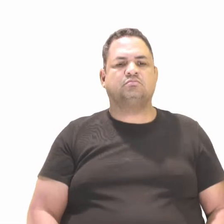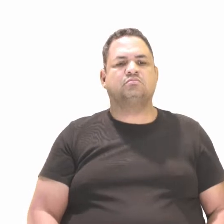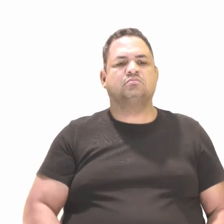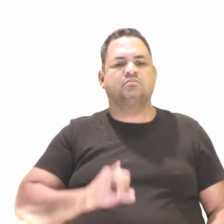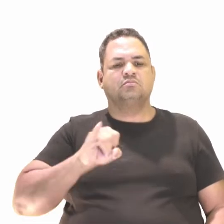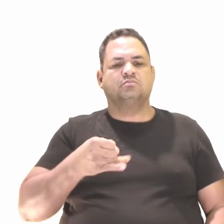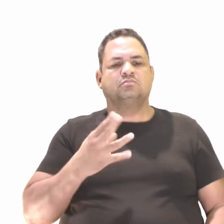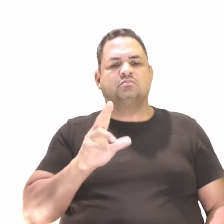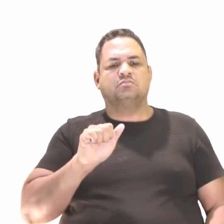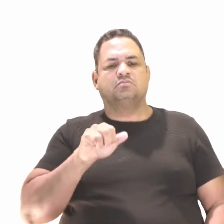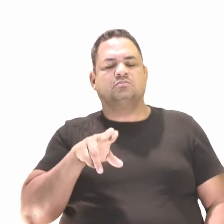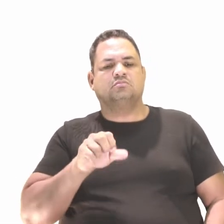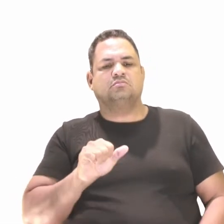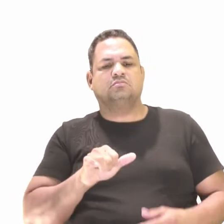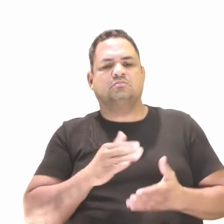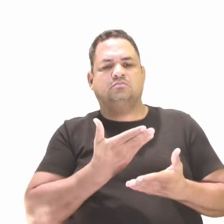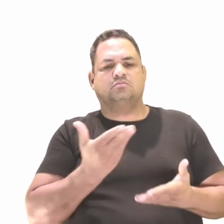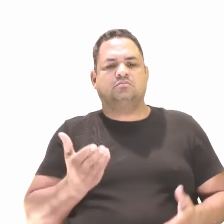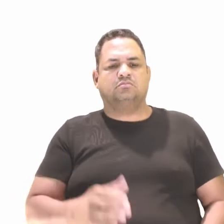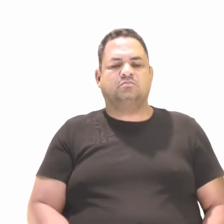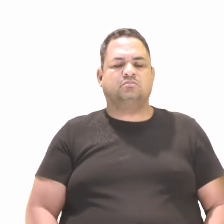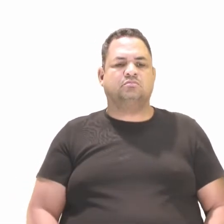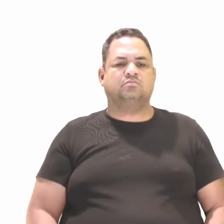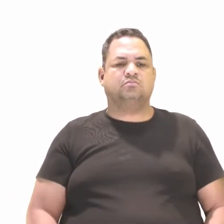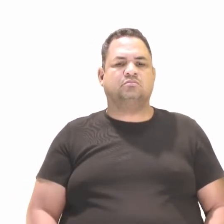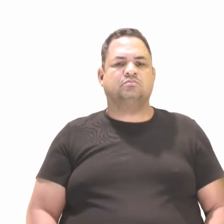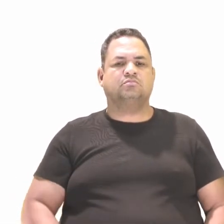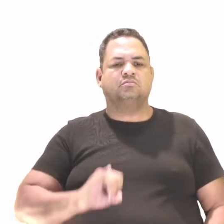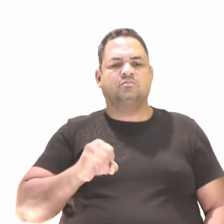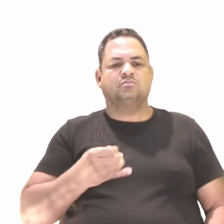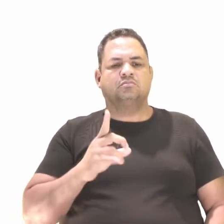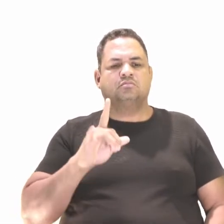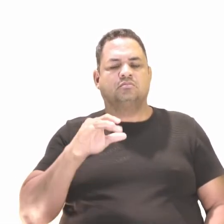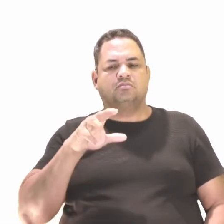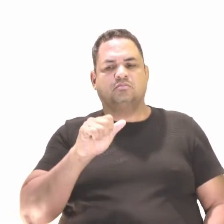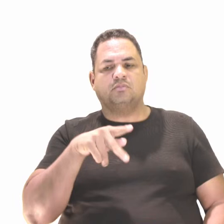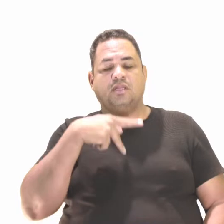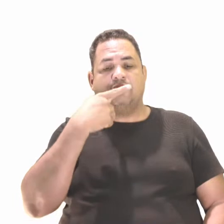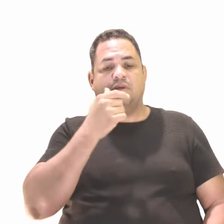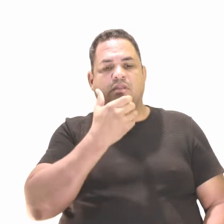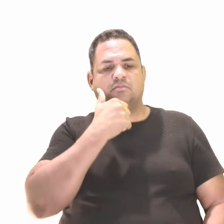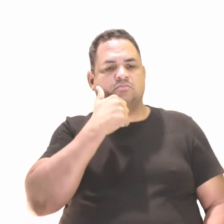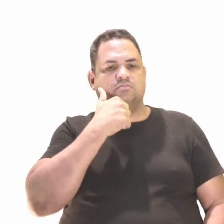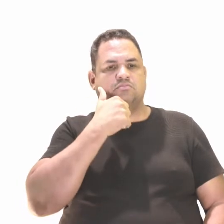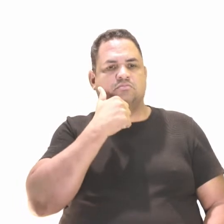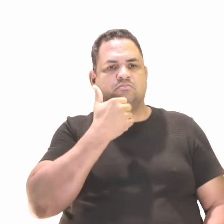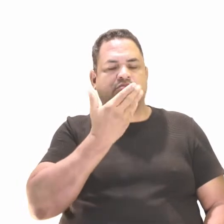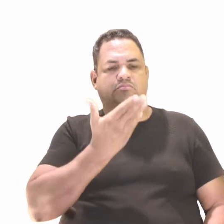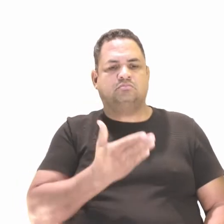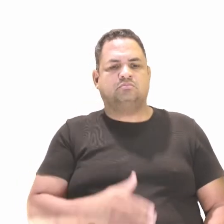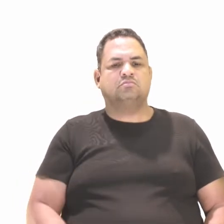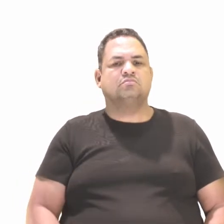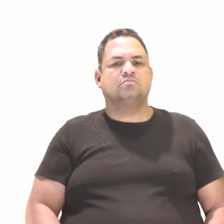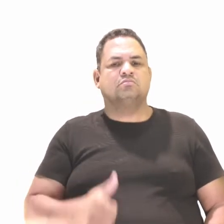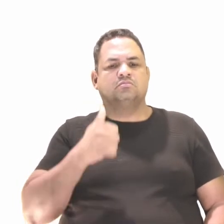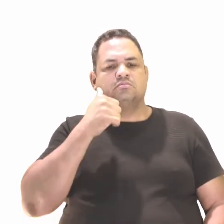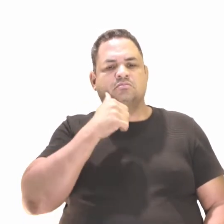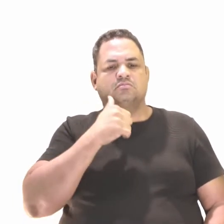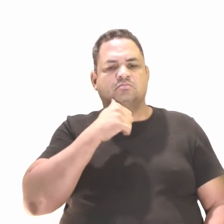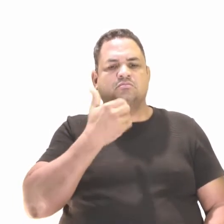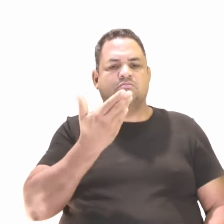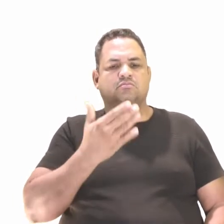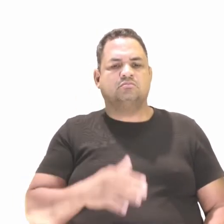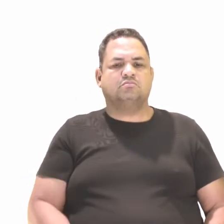really sorry. Aqui ela ainda coloca um really antes da palavra sorry. Você ainda tem essa opção de colocar a palavra really para dizer assim, pô, eu realmente